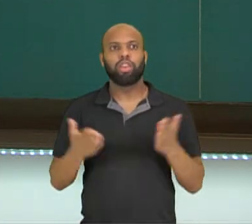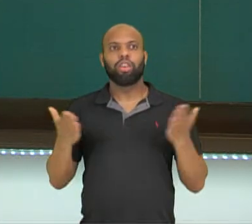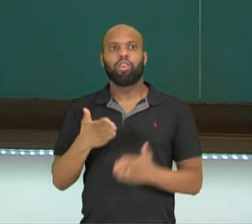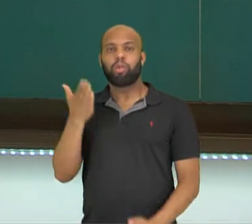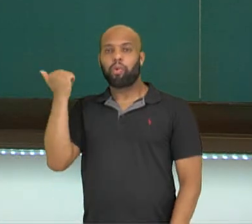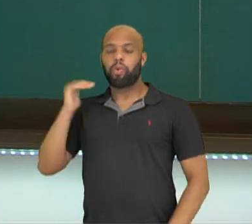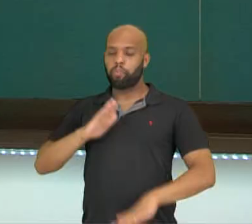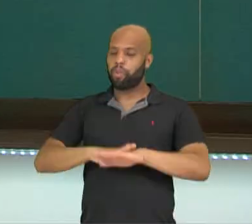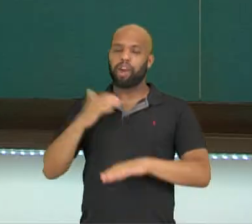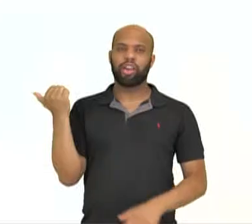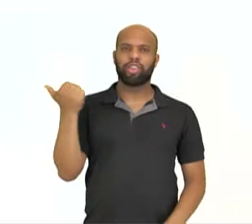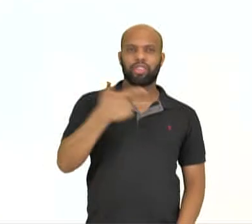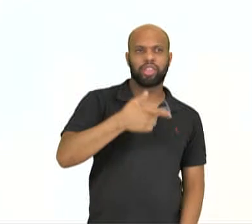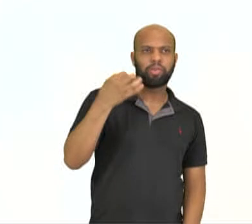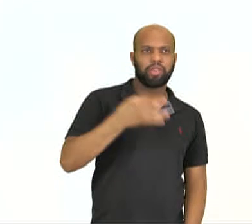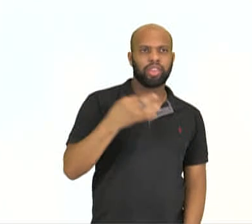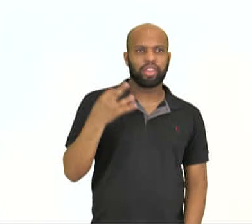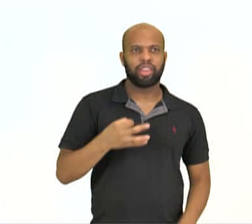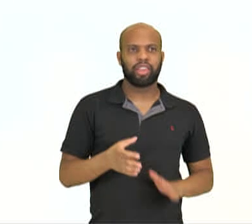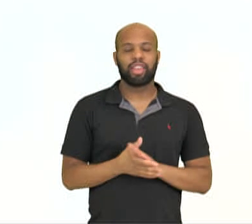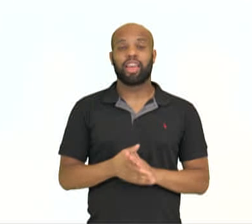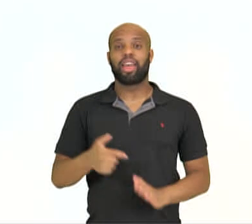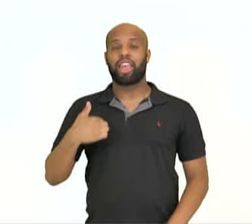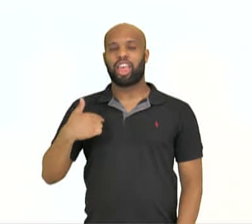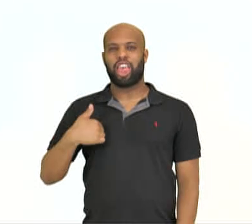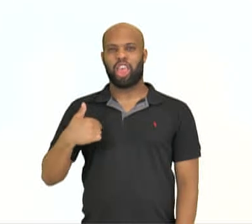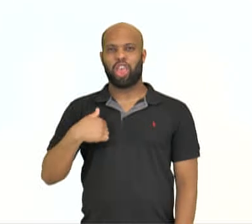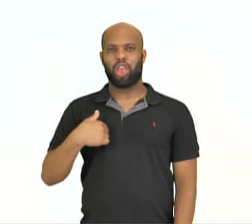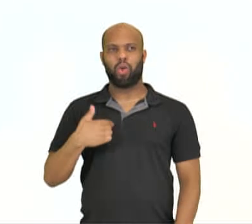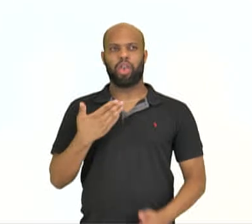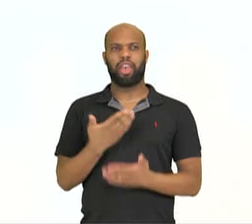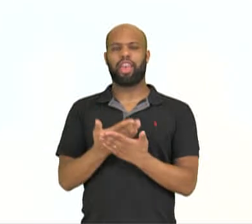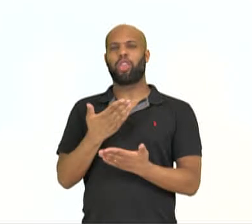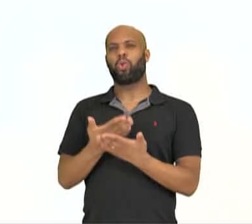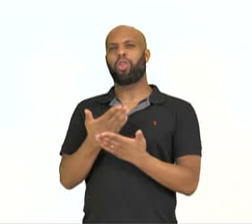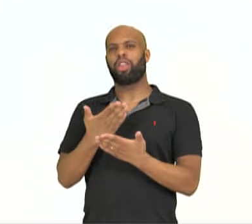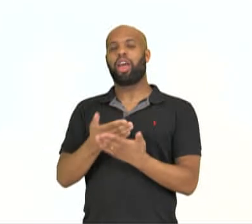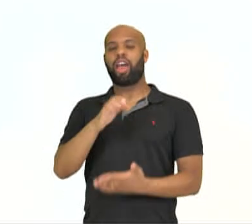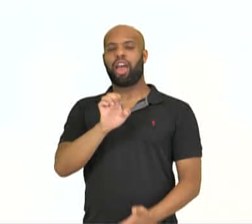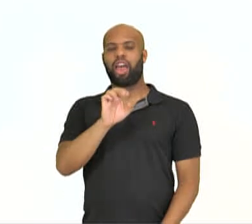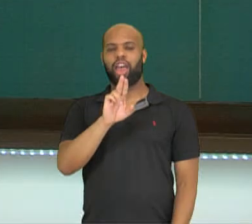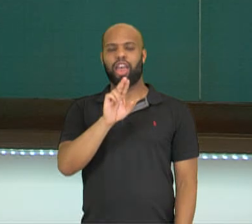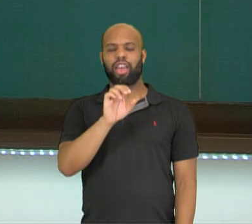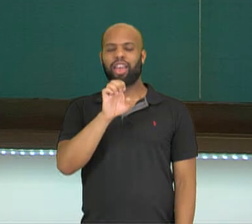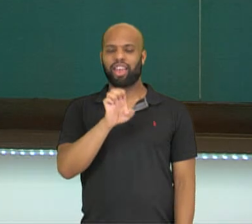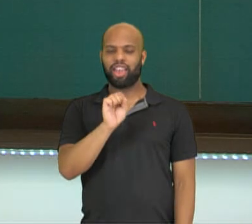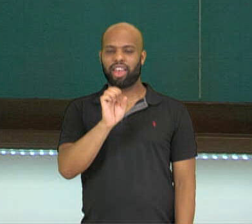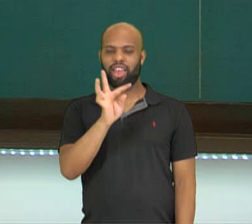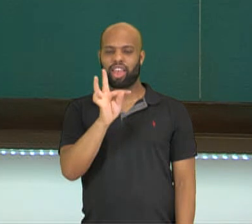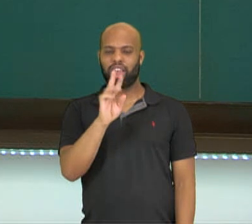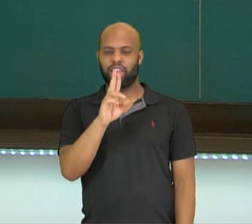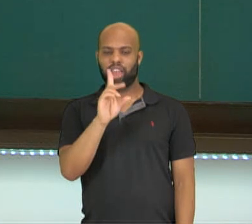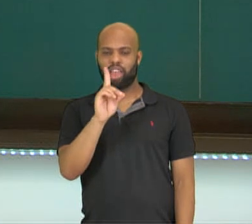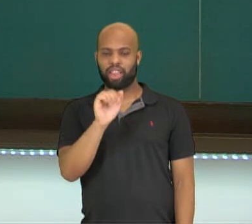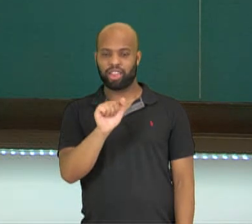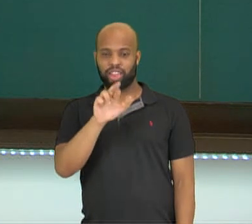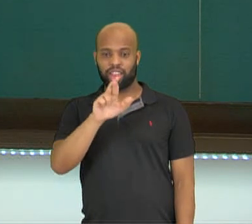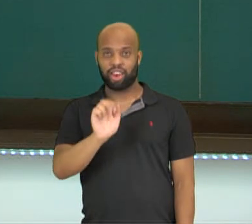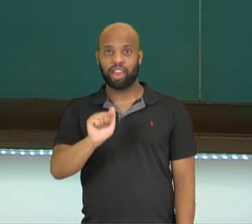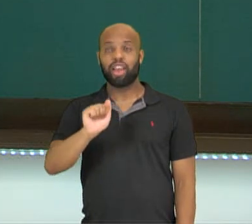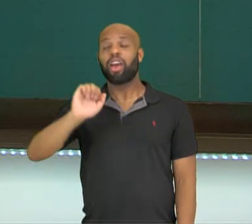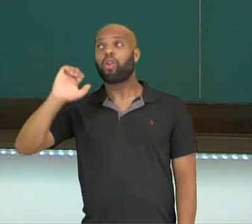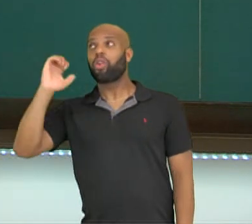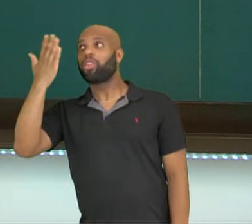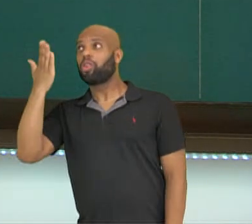Pretérito mais que perfeito. Estudara. Tá? Então veja bem, ele contrasta um acontecimento do